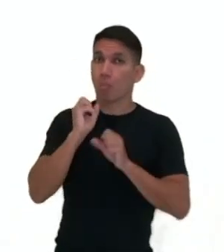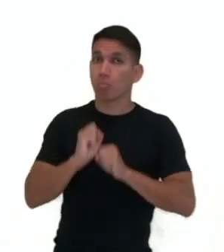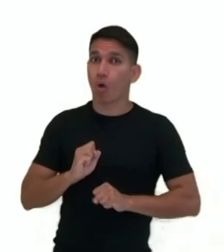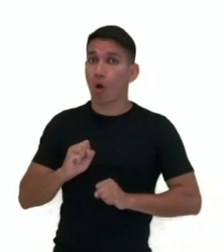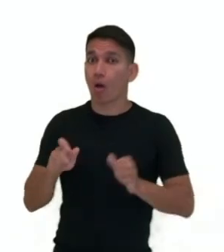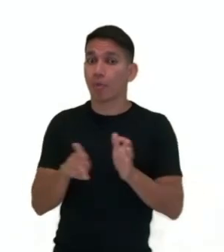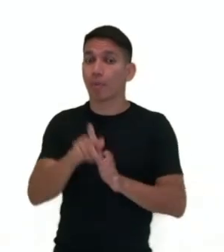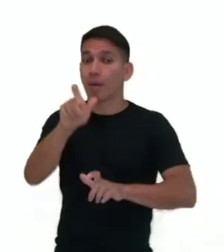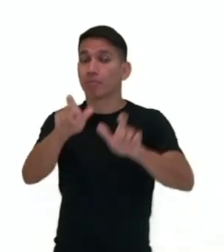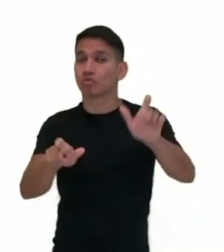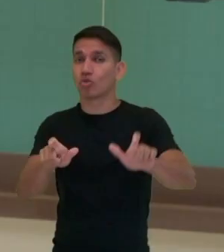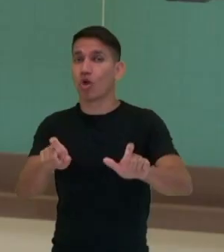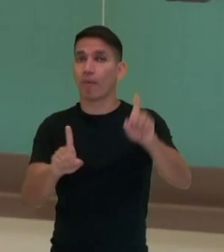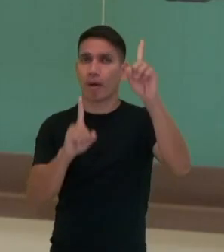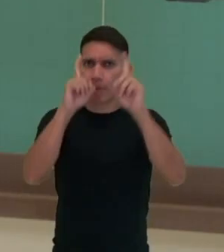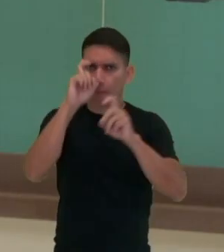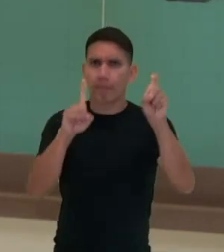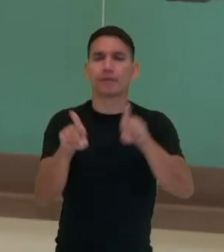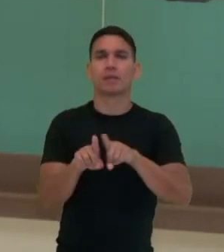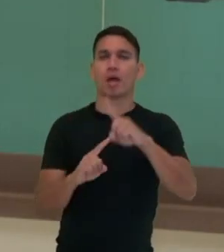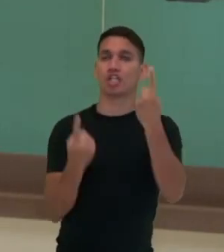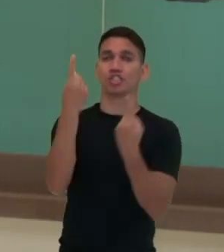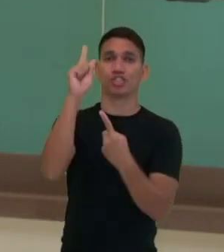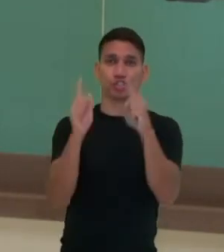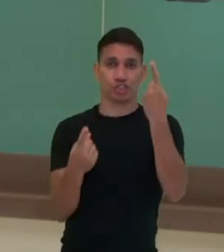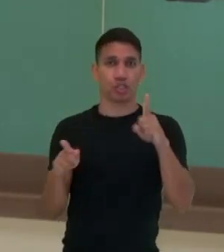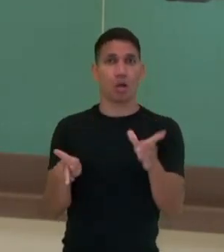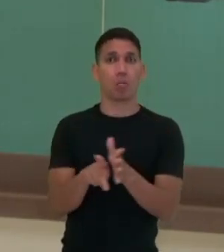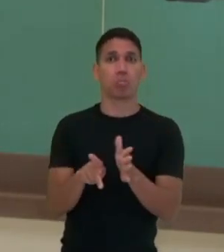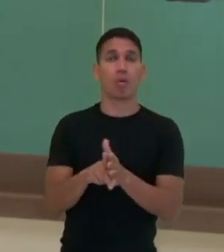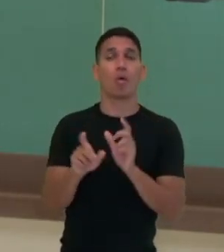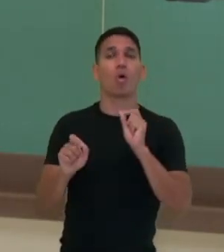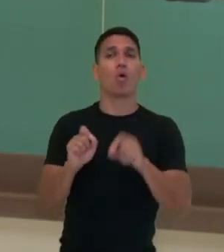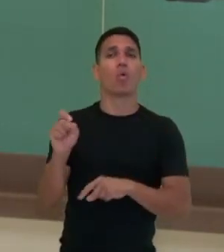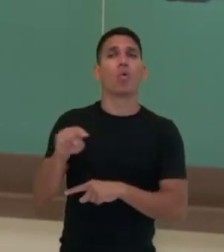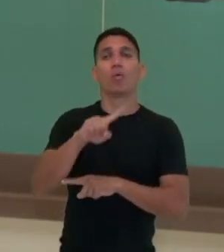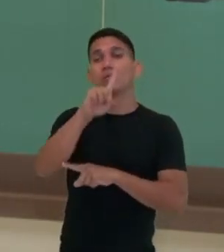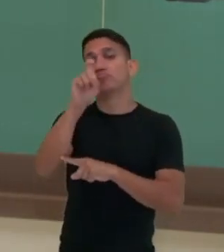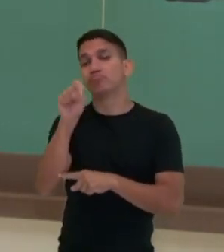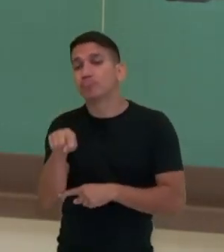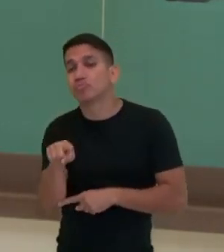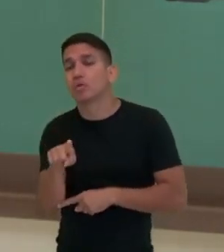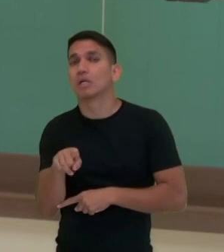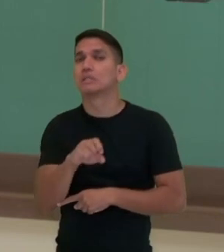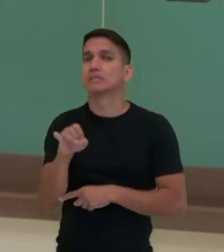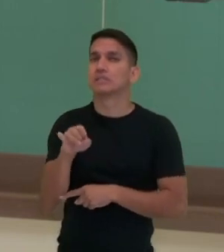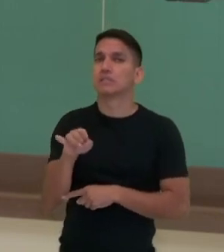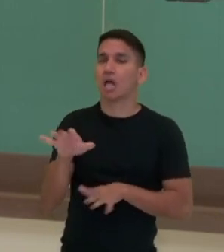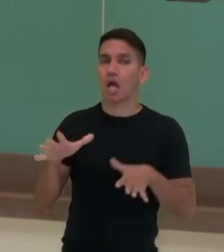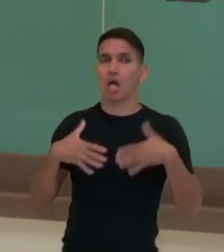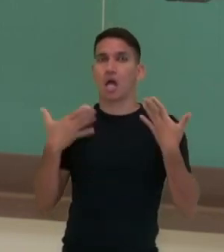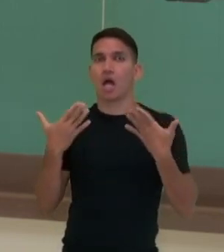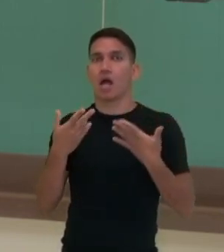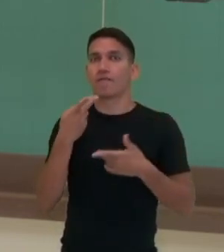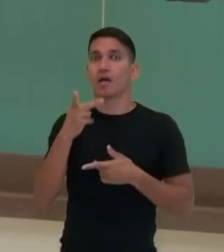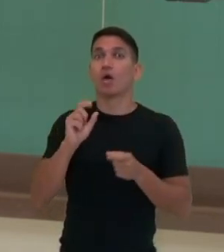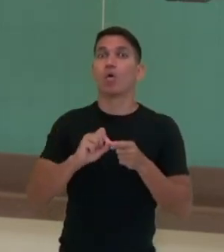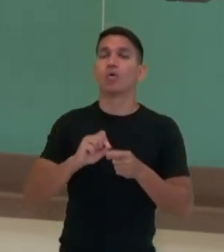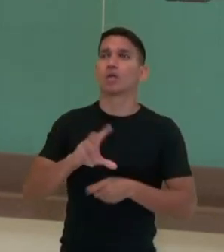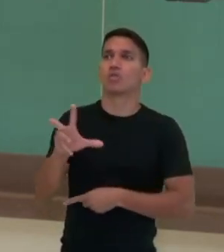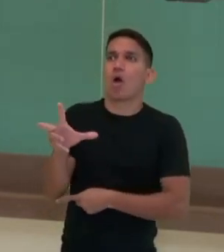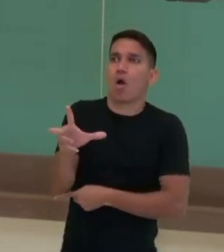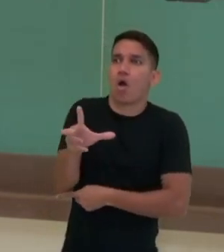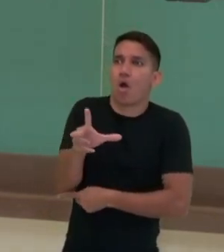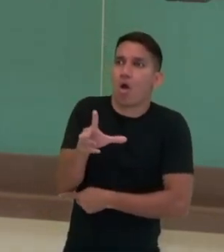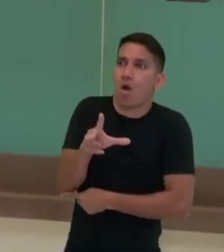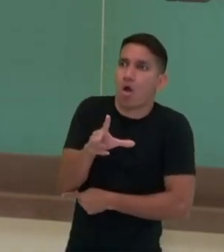expressões faciais dos personagens por meio das interjeições. Então, quando ele está assustado, nossa,